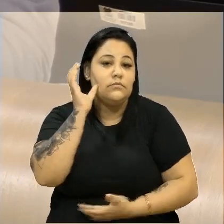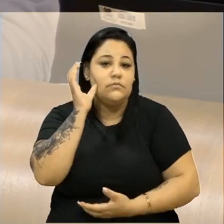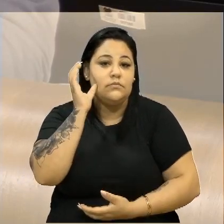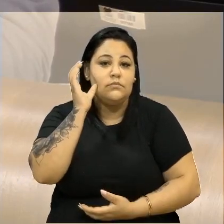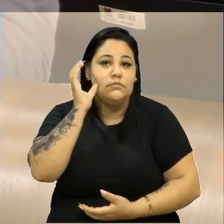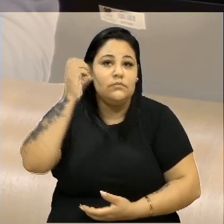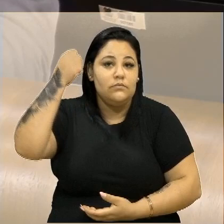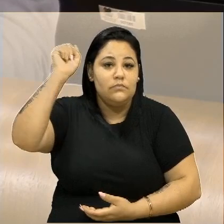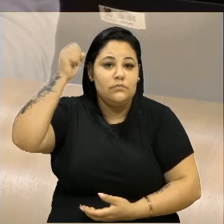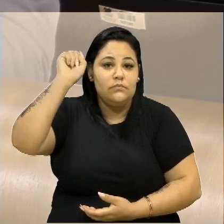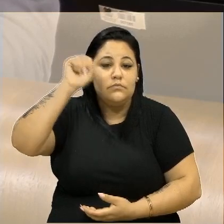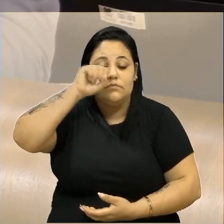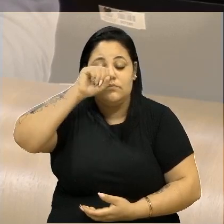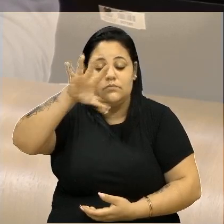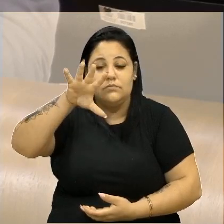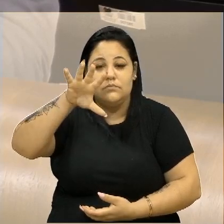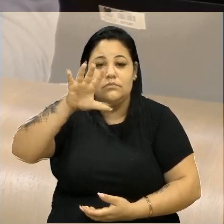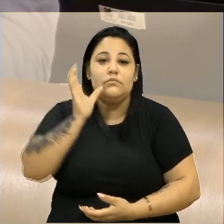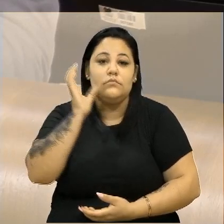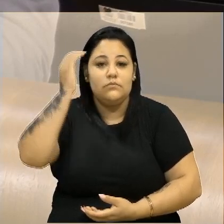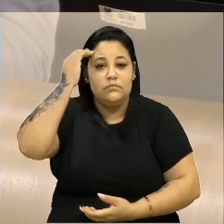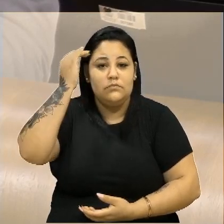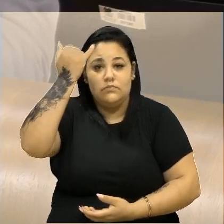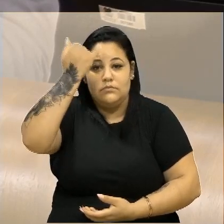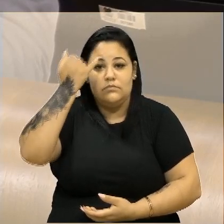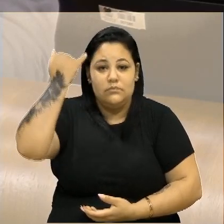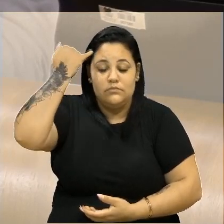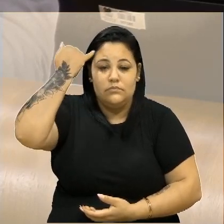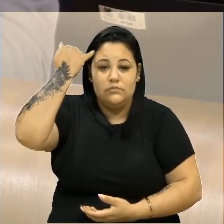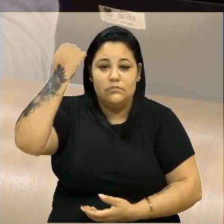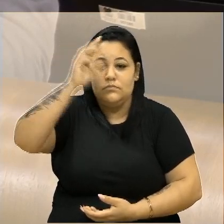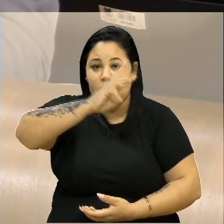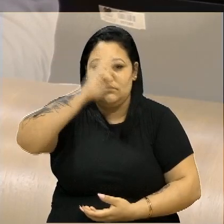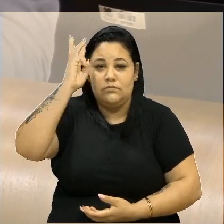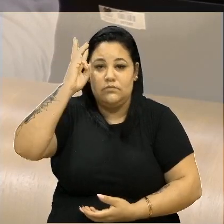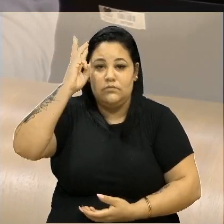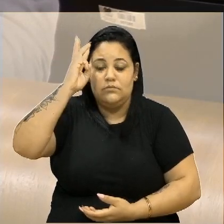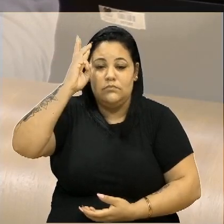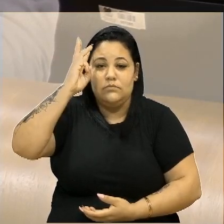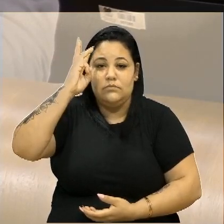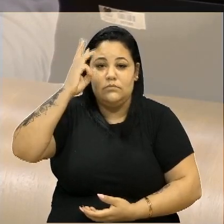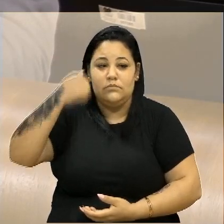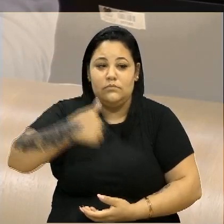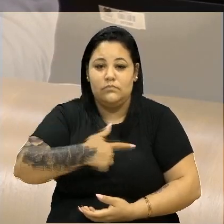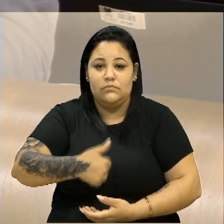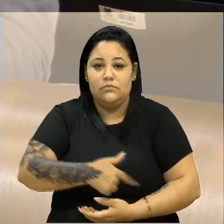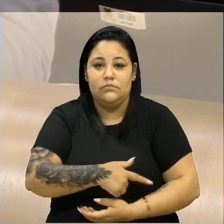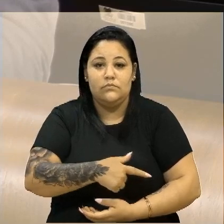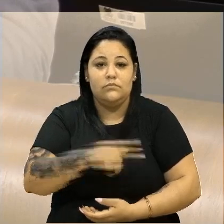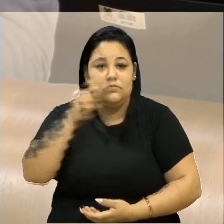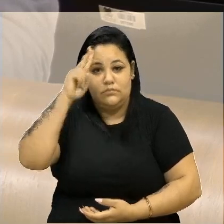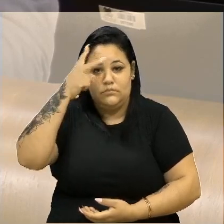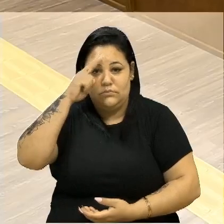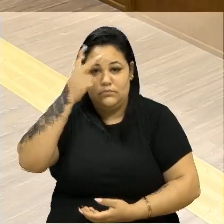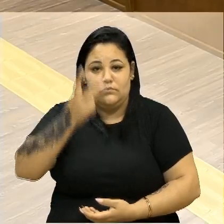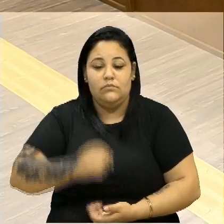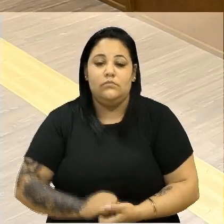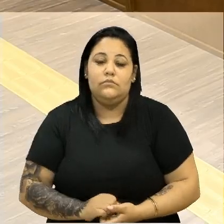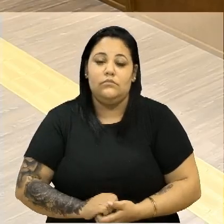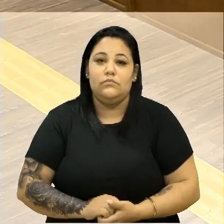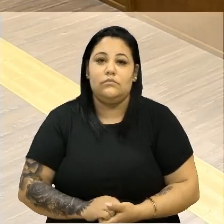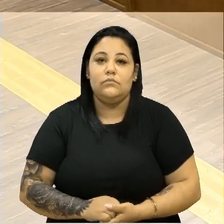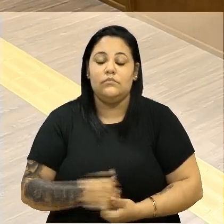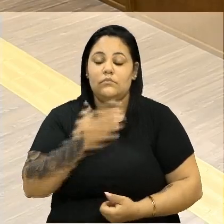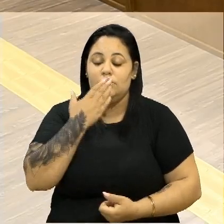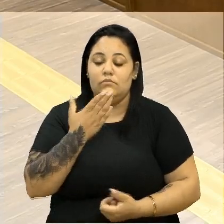Clóvis de Oliveira, Elisandro Fiuza, Felipe Grêmio Maier, Zé D'Ambros, Juliano Valim, Ricardo Zanquim e Velocino Ex.